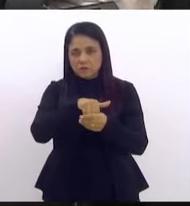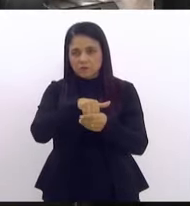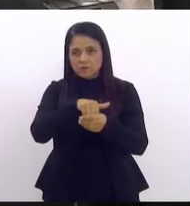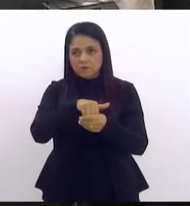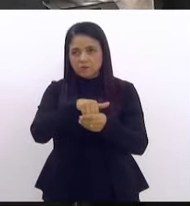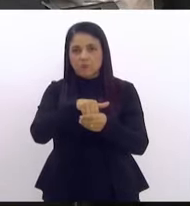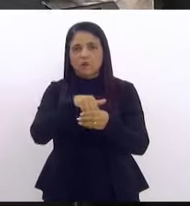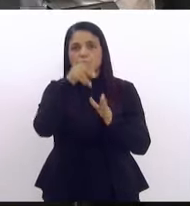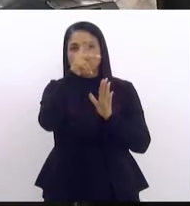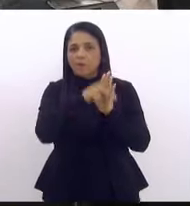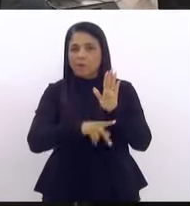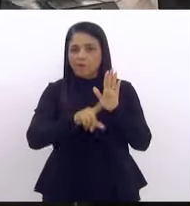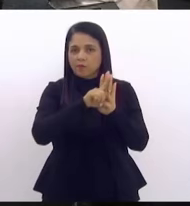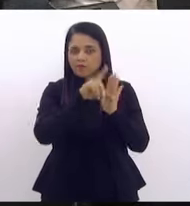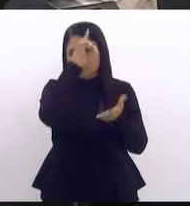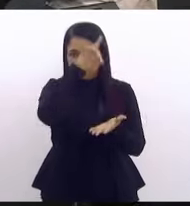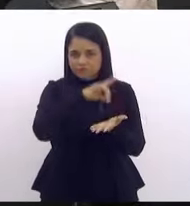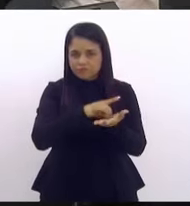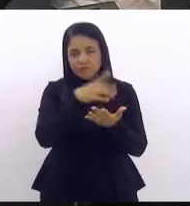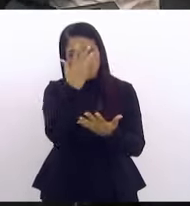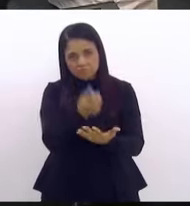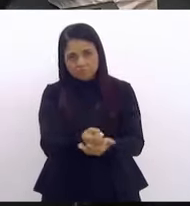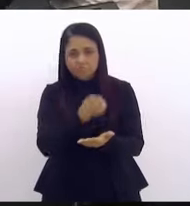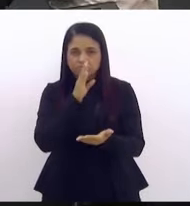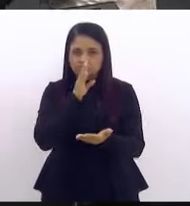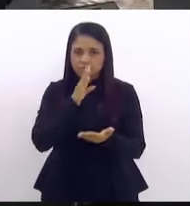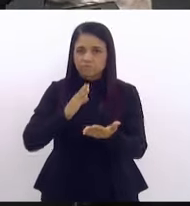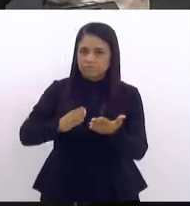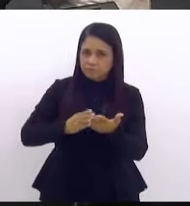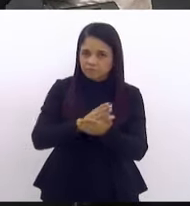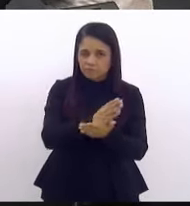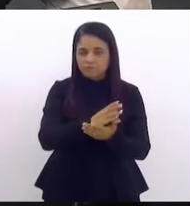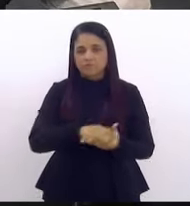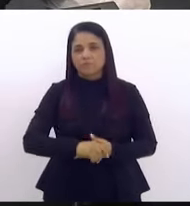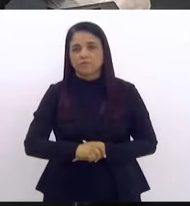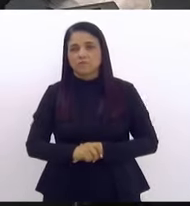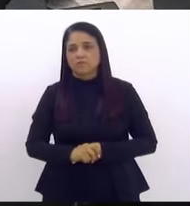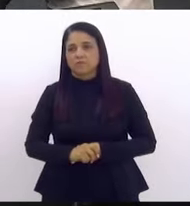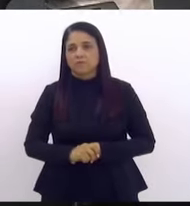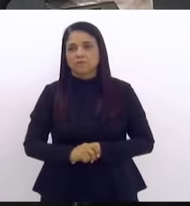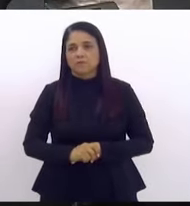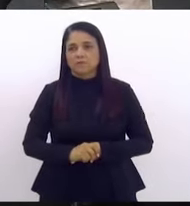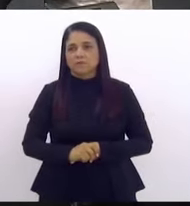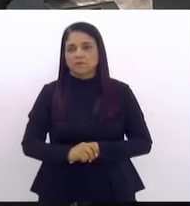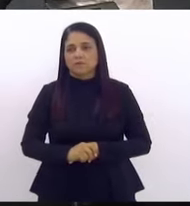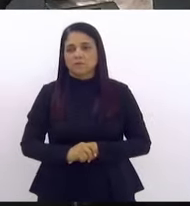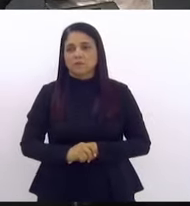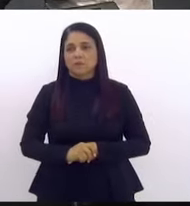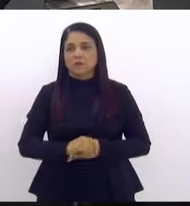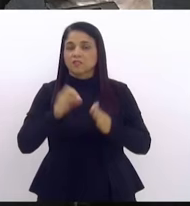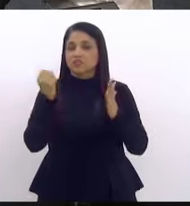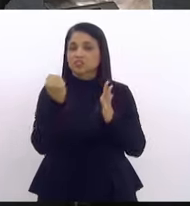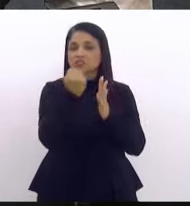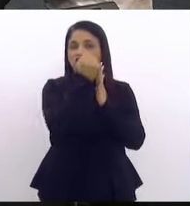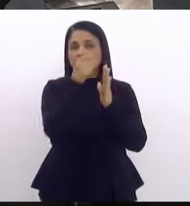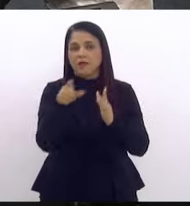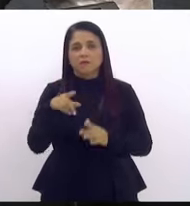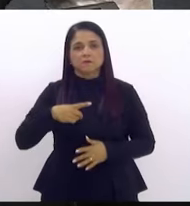o projeto original. Os senhores que aprovam permaneçam como estão. Aprovado. Declaração. Salvo os destaques. Deputado Luiz